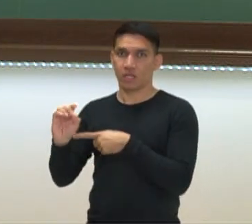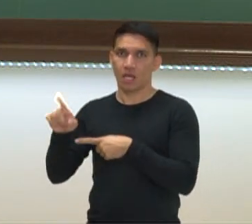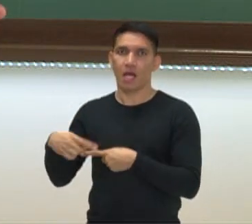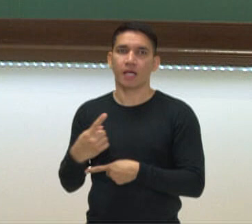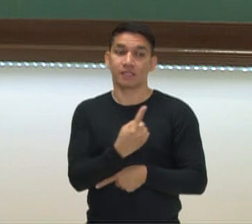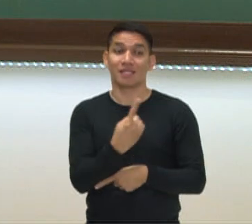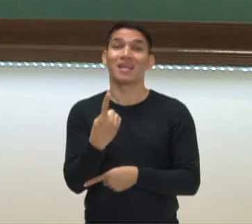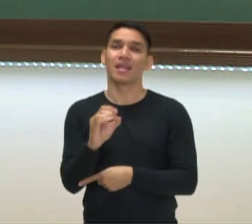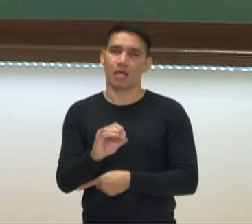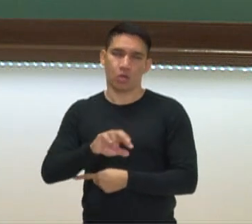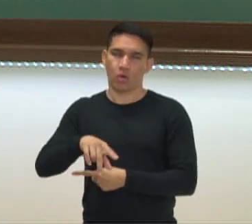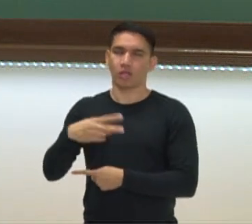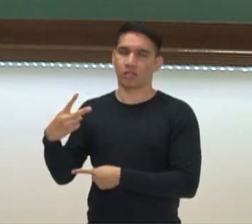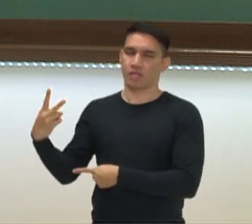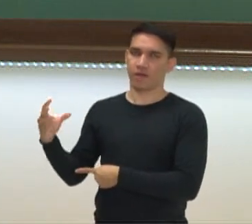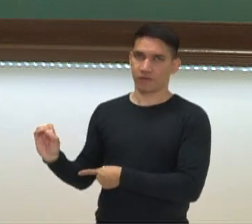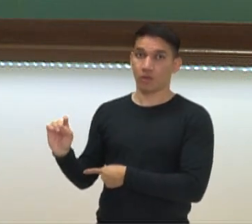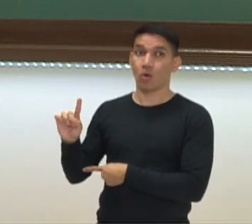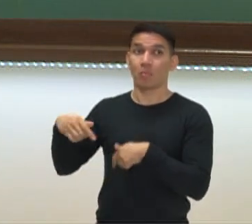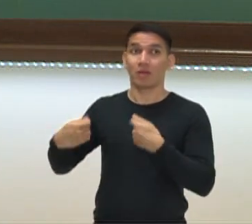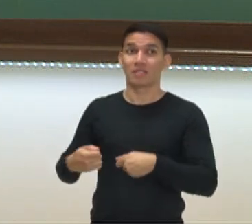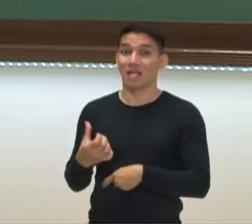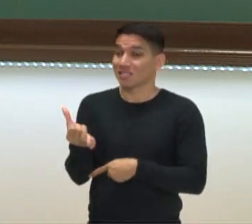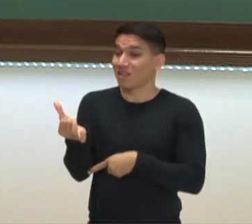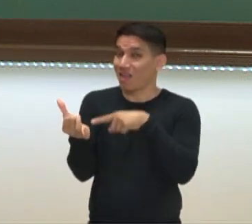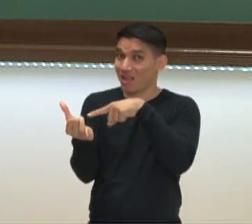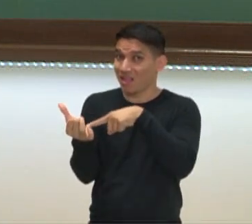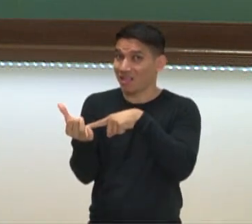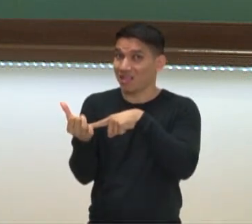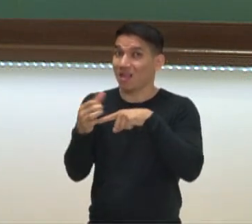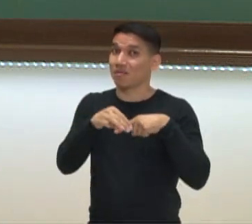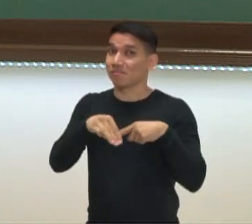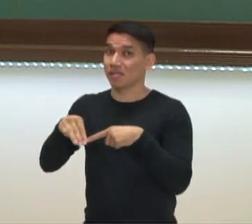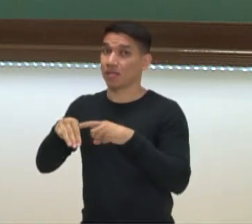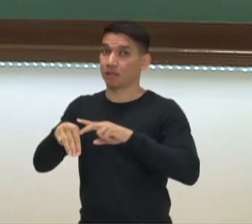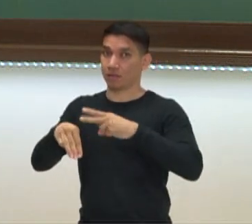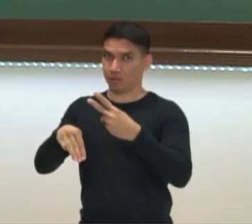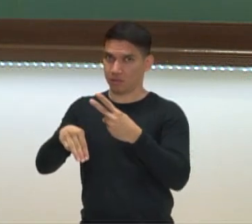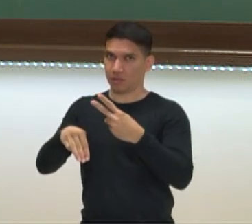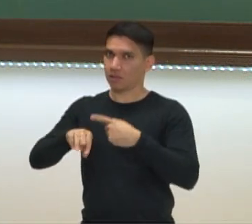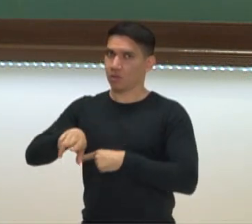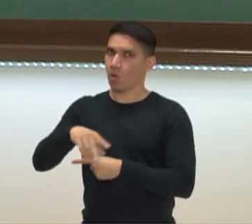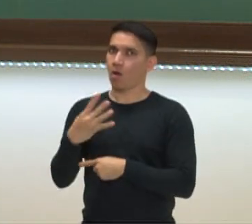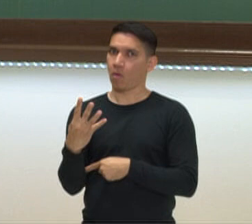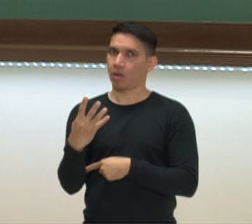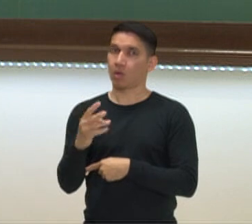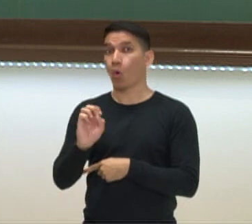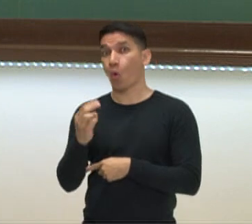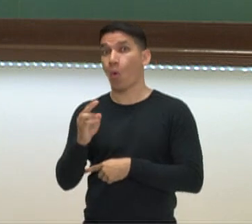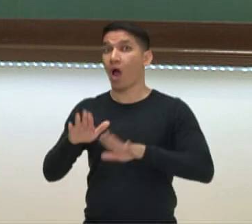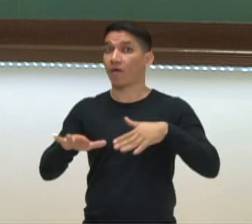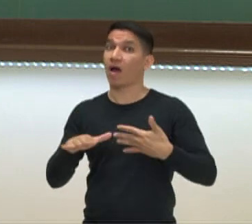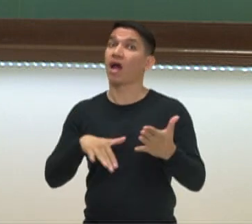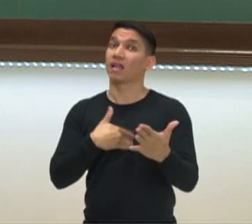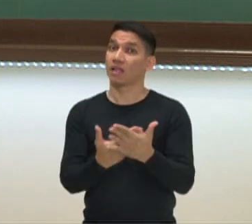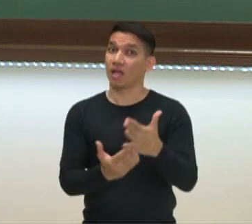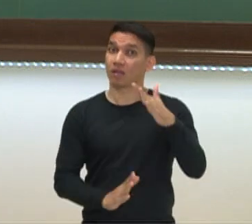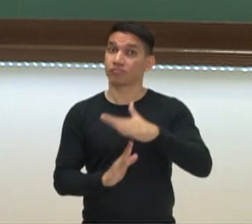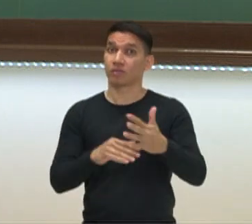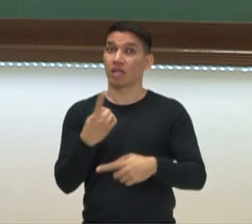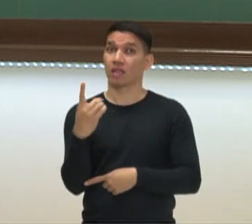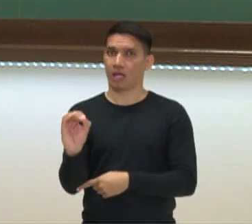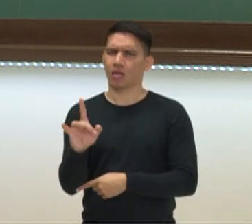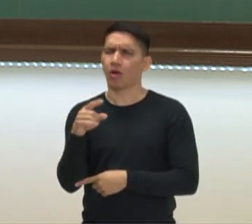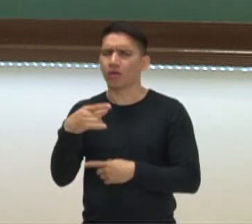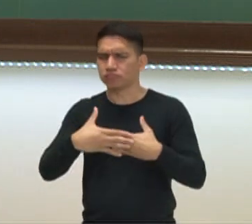não 220, tem que ligar em 6 milímetros e não 4, tá? Ou até 10, para garantir que não vai ter problema. A gente vai